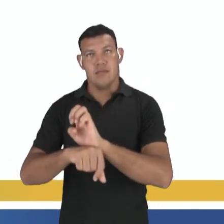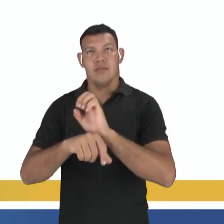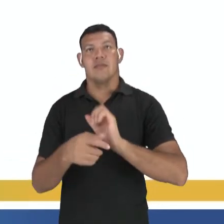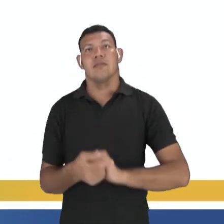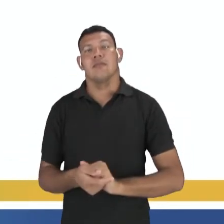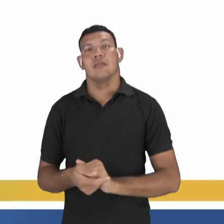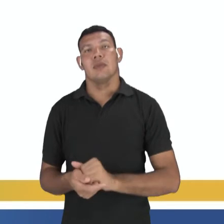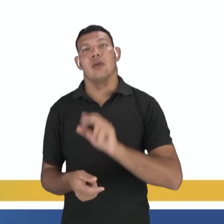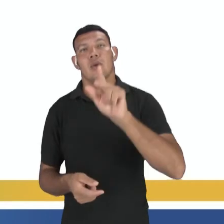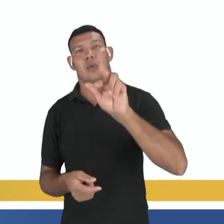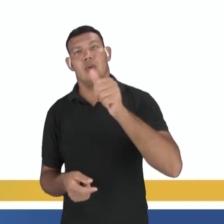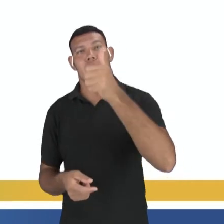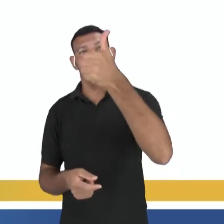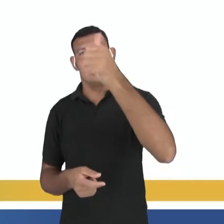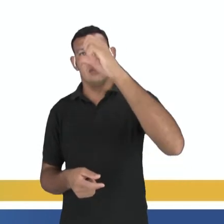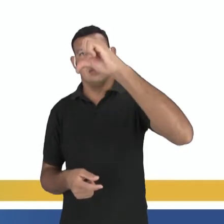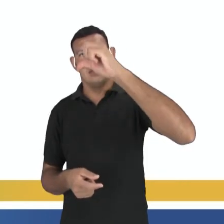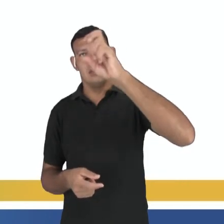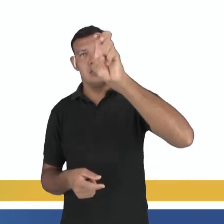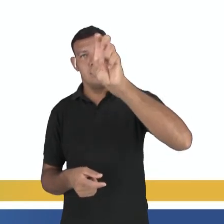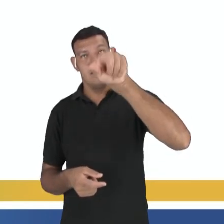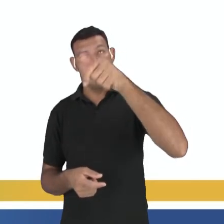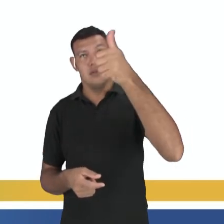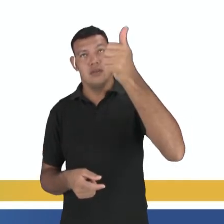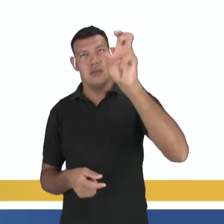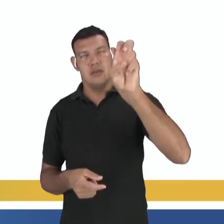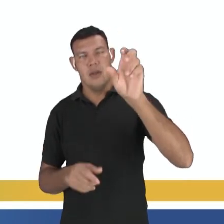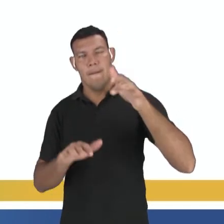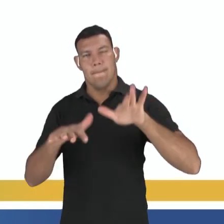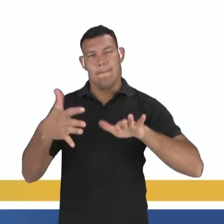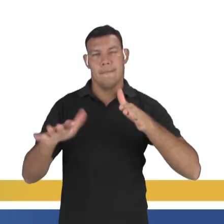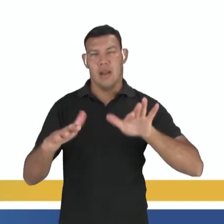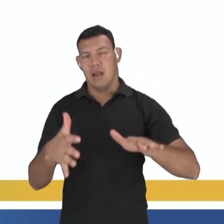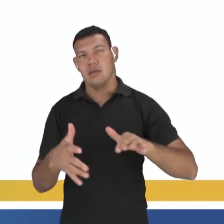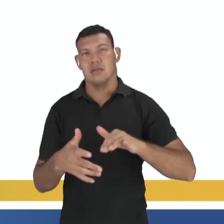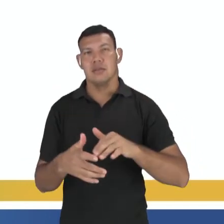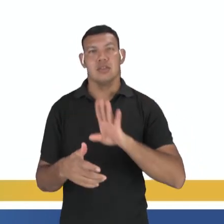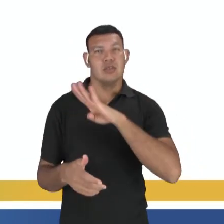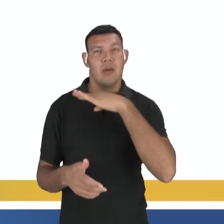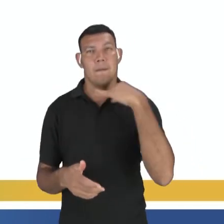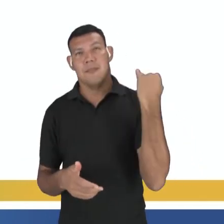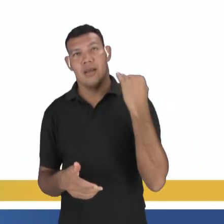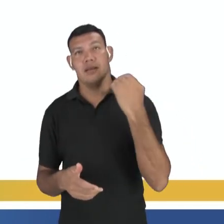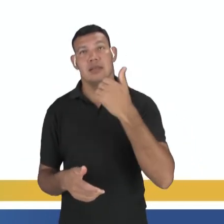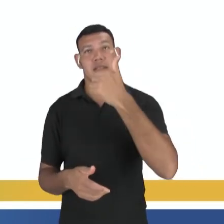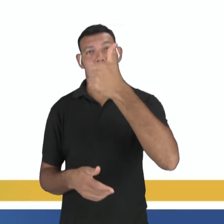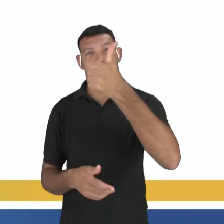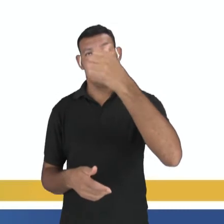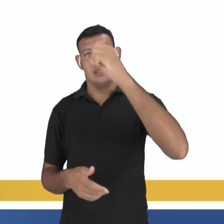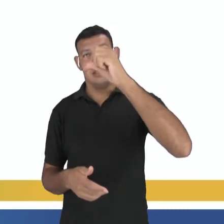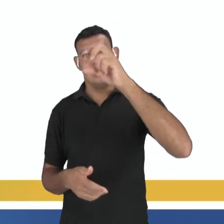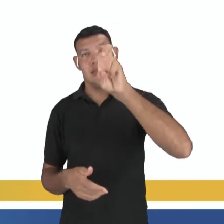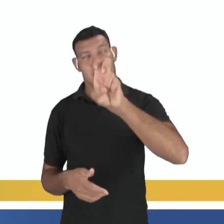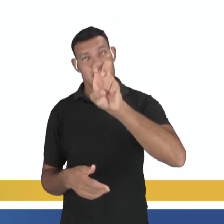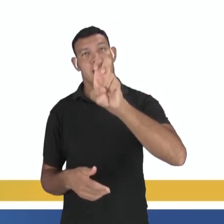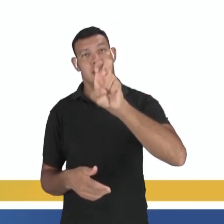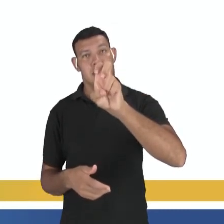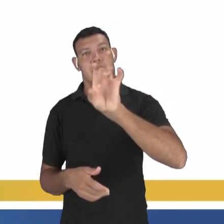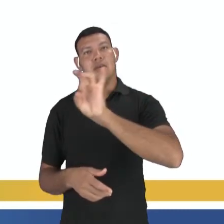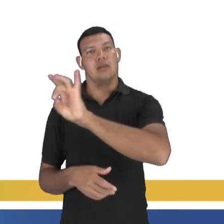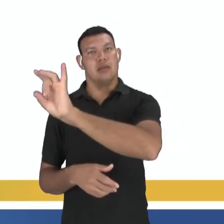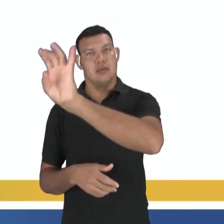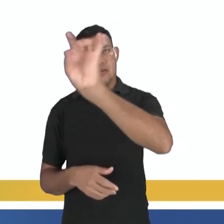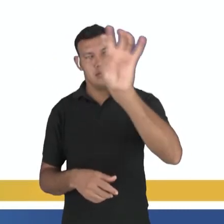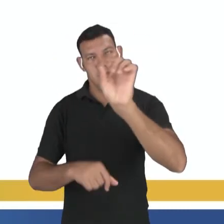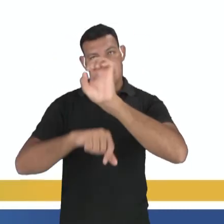daria 195,15. Ou seja, em média, morreram 195 pessoas por estado